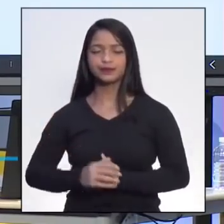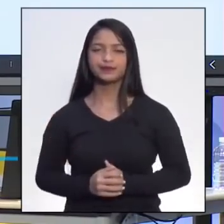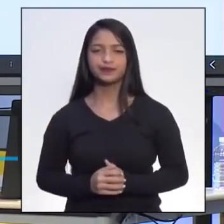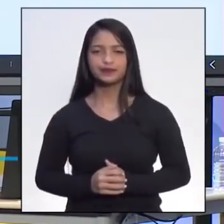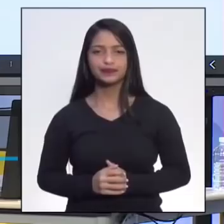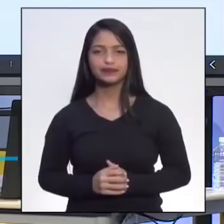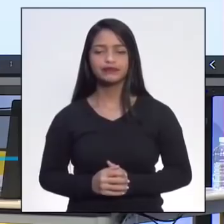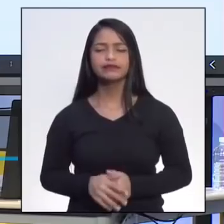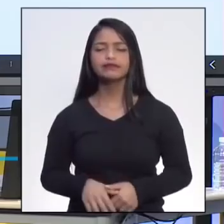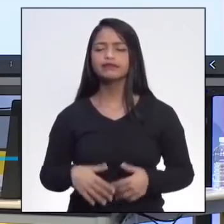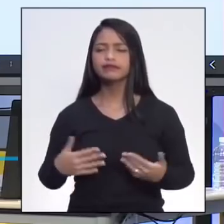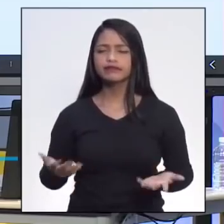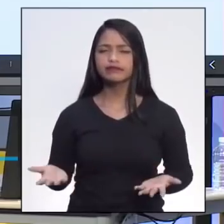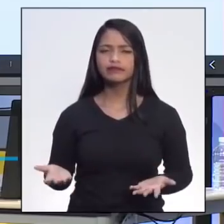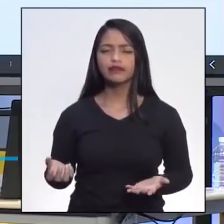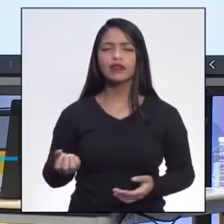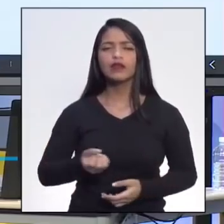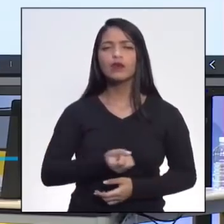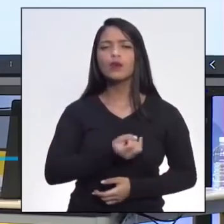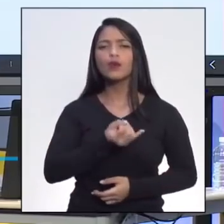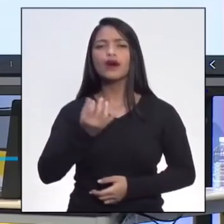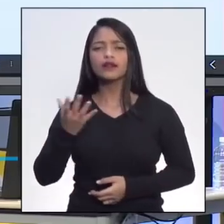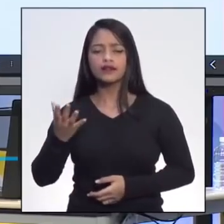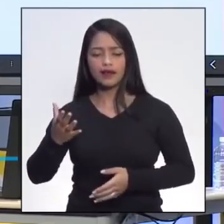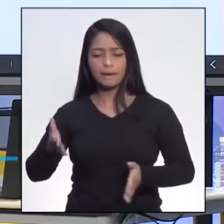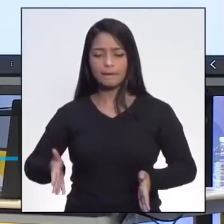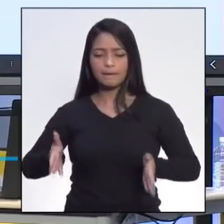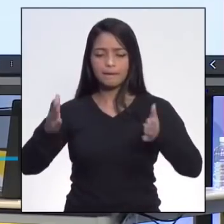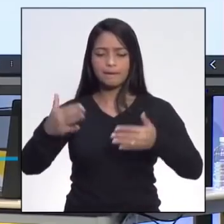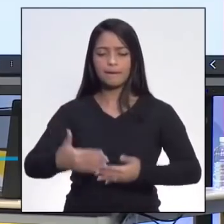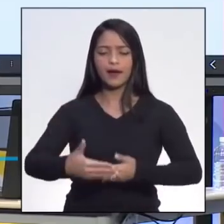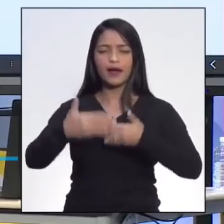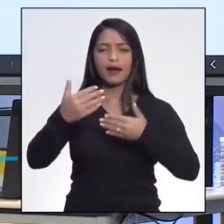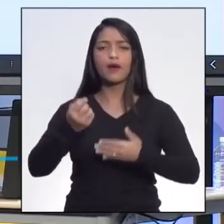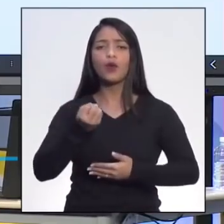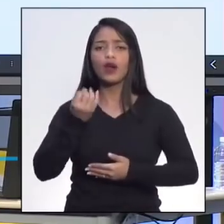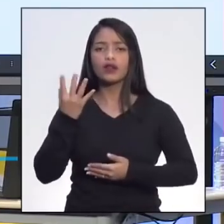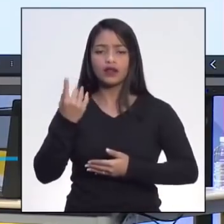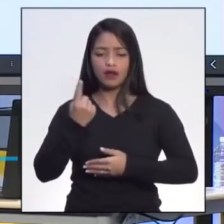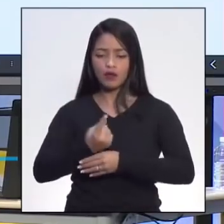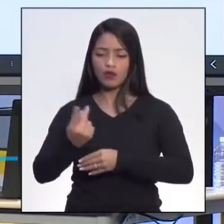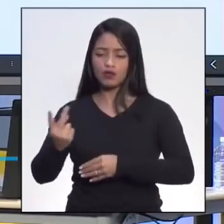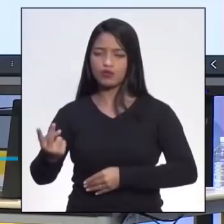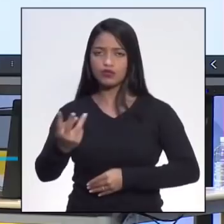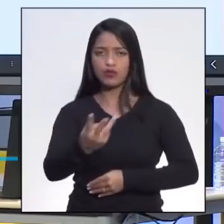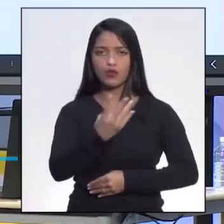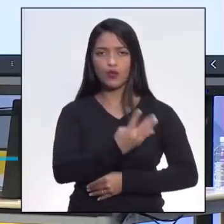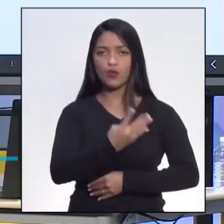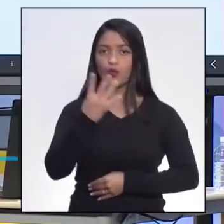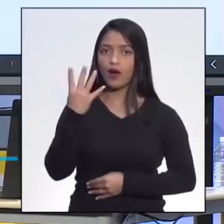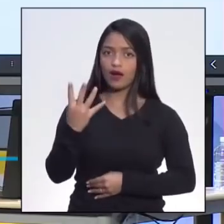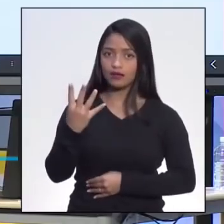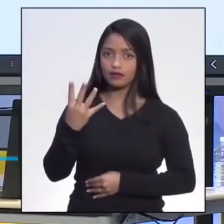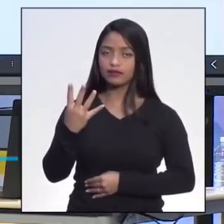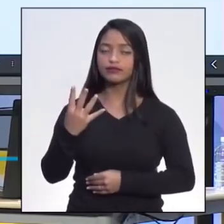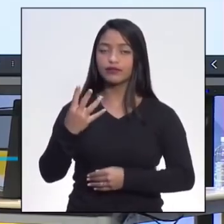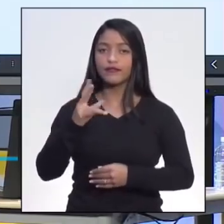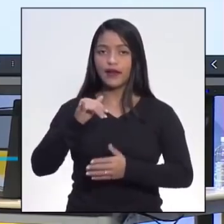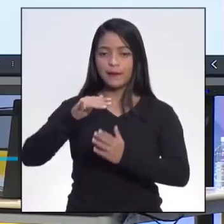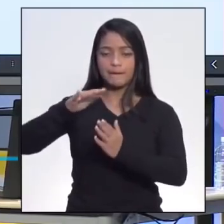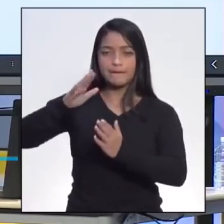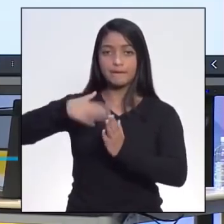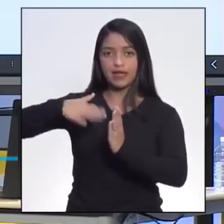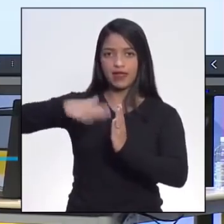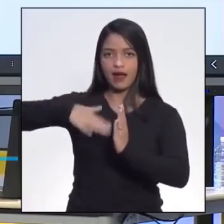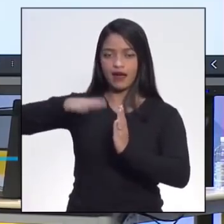Quantas paredes tem o quarto? Ele tem 4 paredes. Vou pintar 4. Então, para